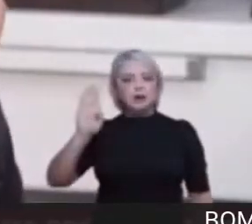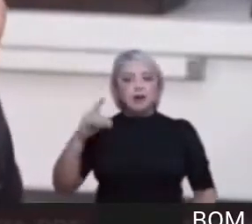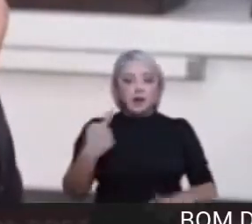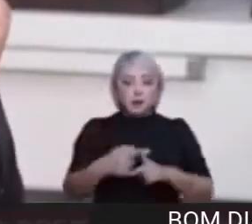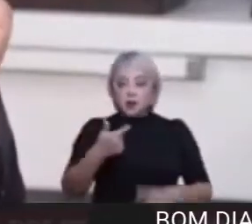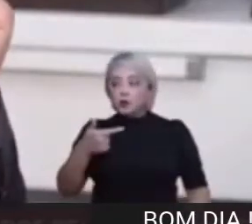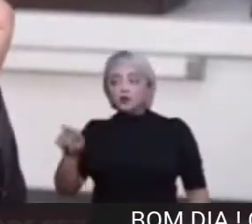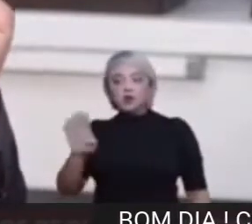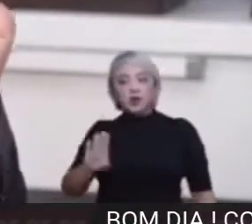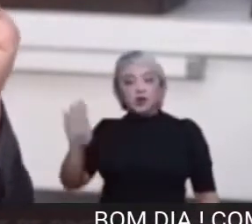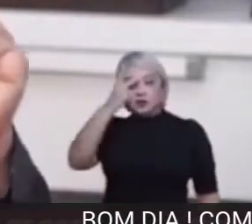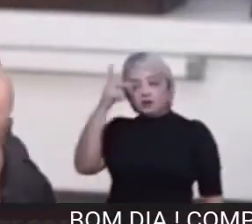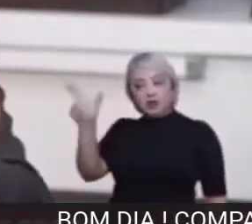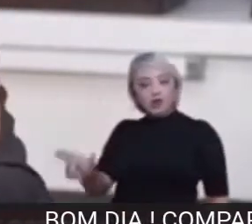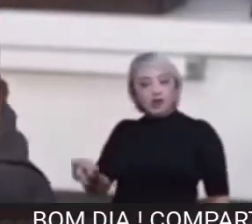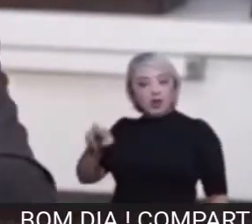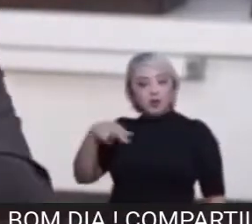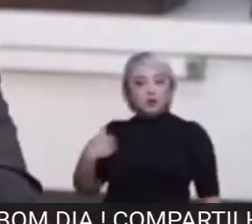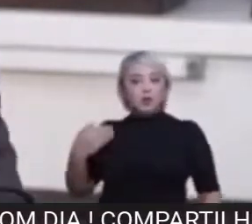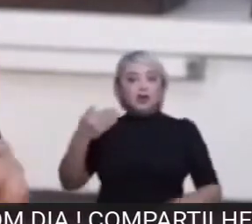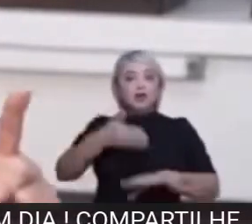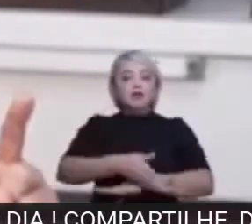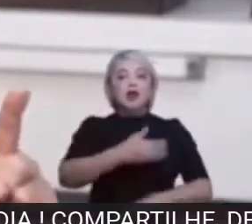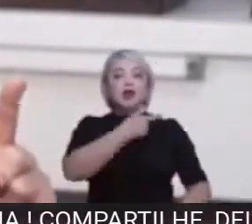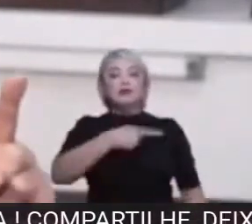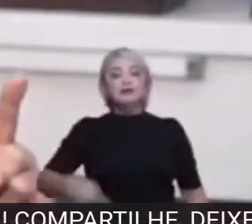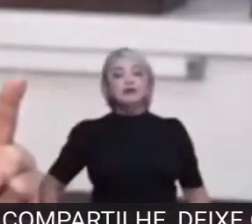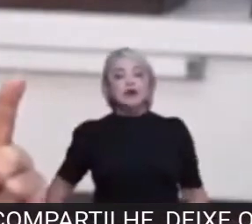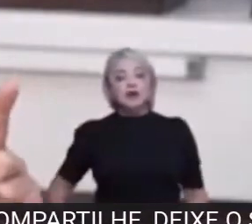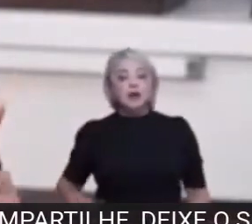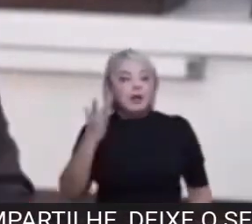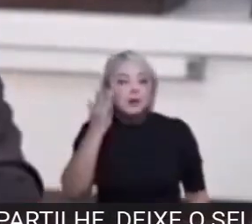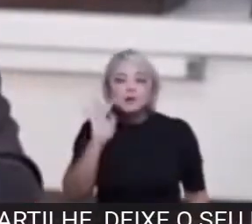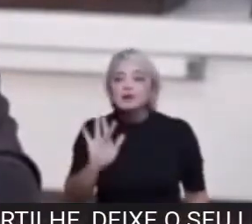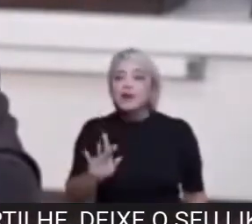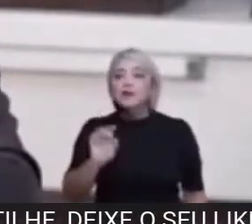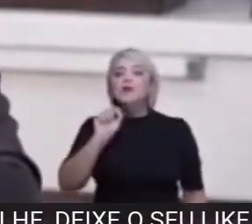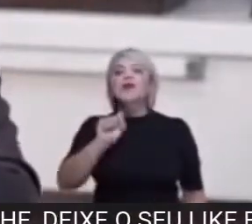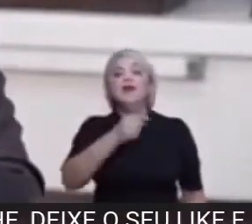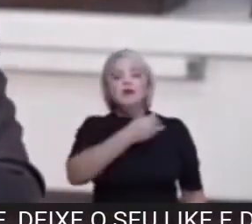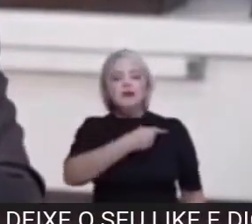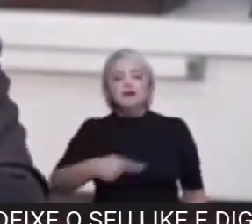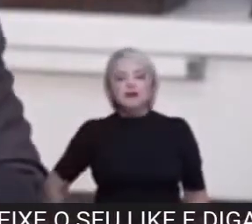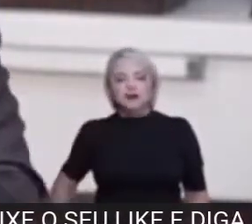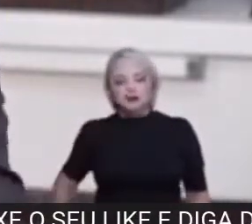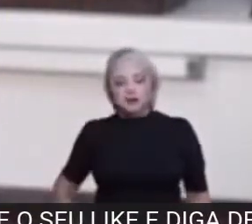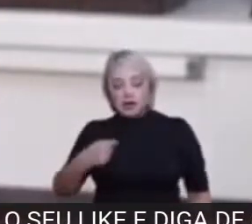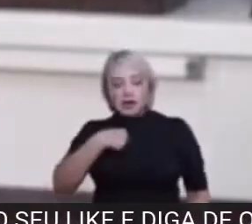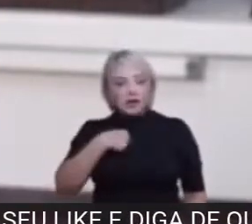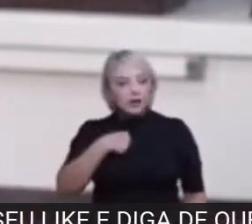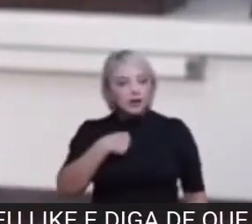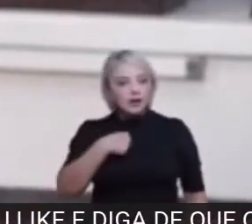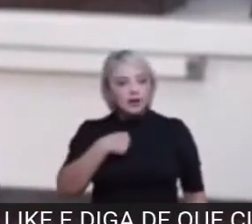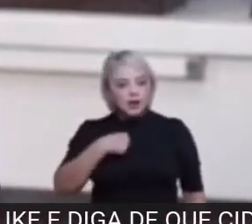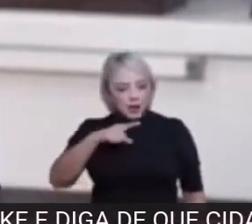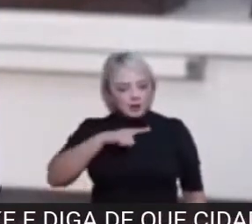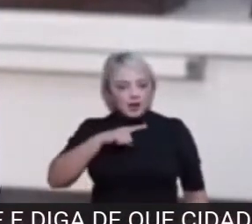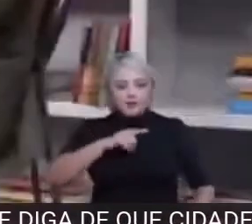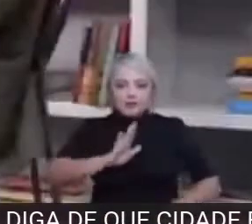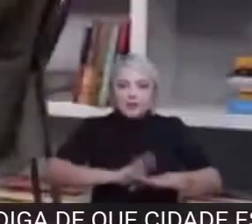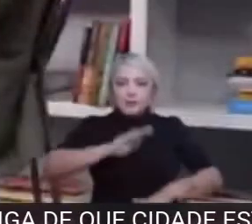foram presidente. E os outros candidatos não sabem o que é ser presidente. E eu tenho que fazer mais do que eu já